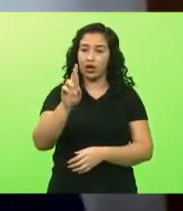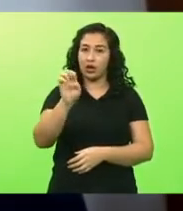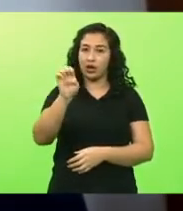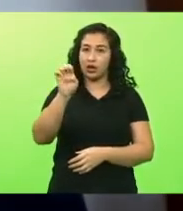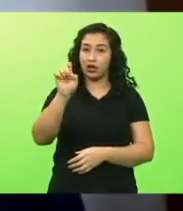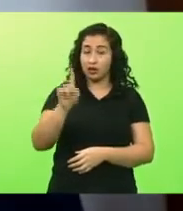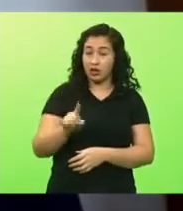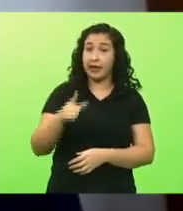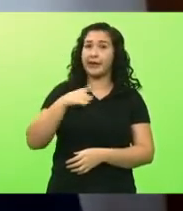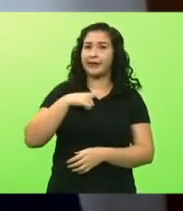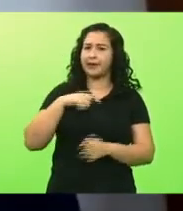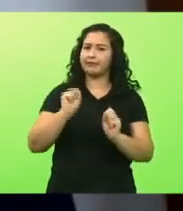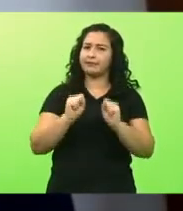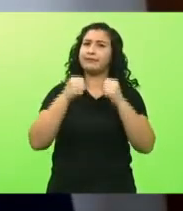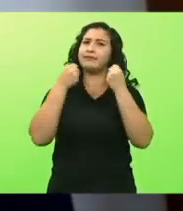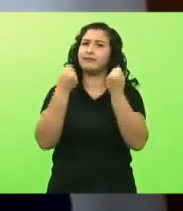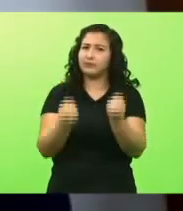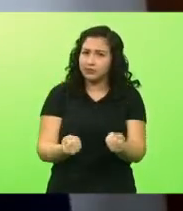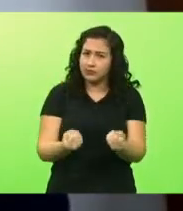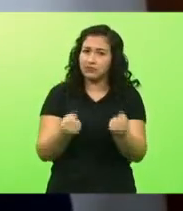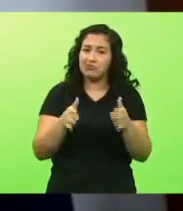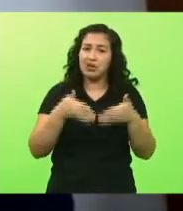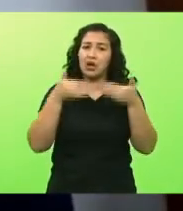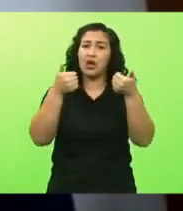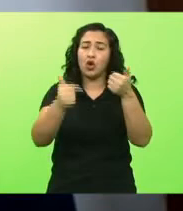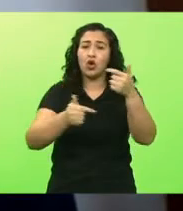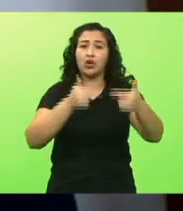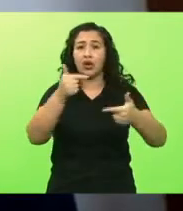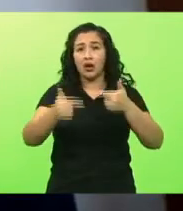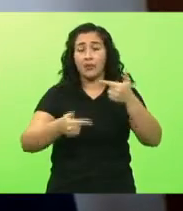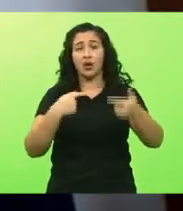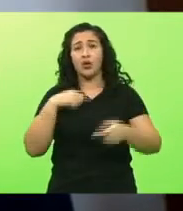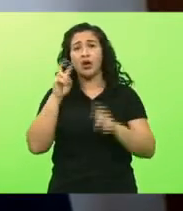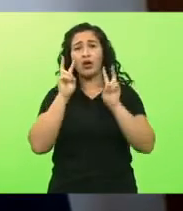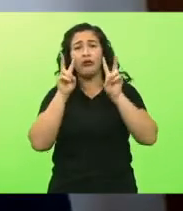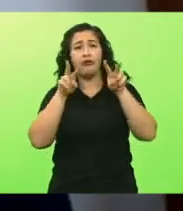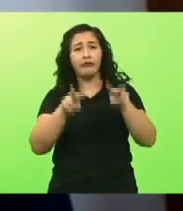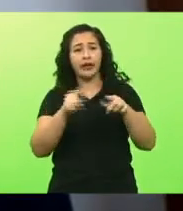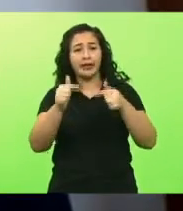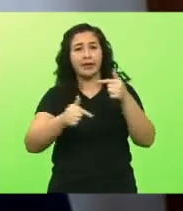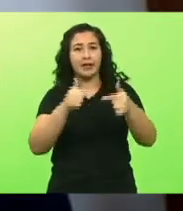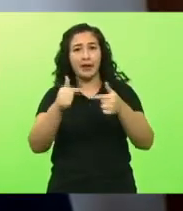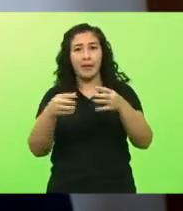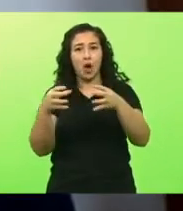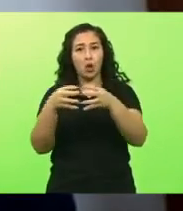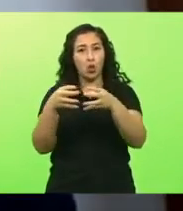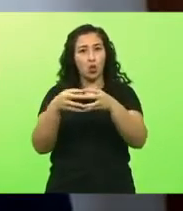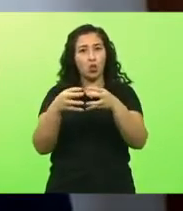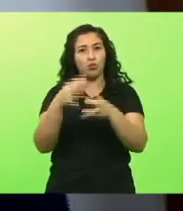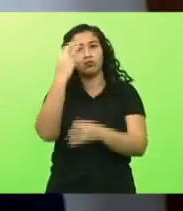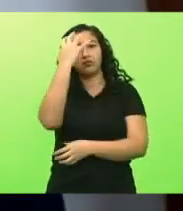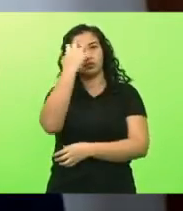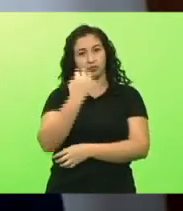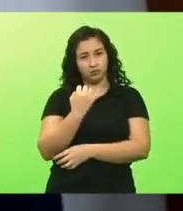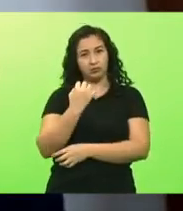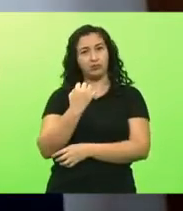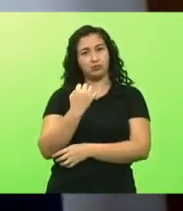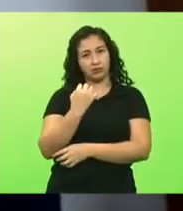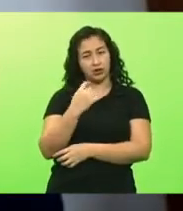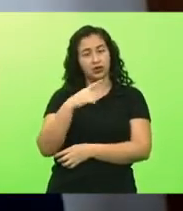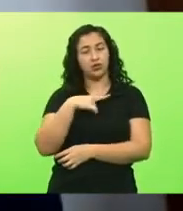se esforçado em fazer o melhor. Eu tenho visto um trabalho da equipe dele, uma equipe séria, que tem